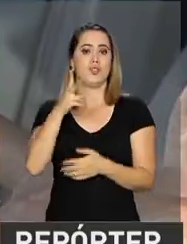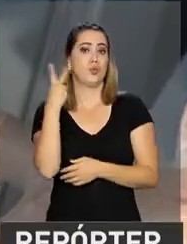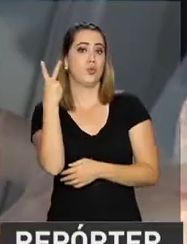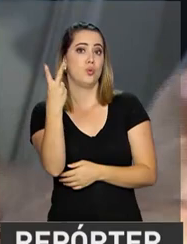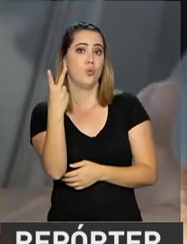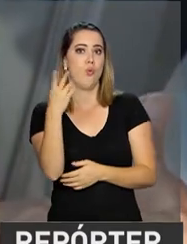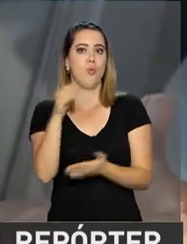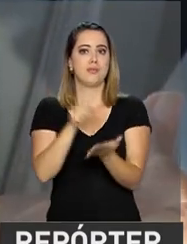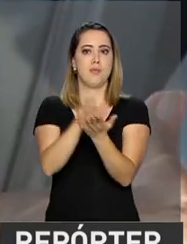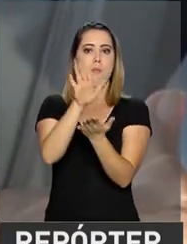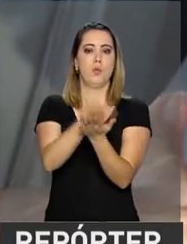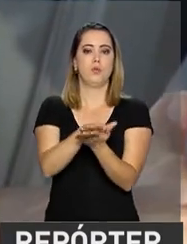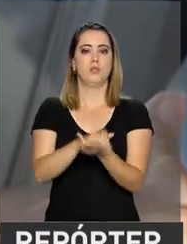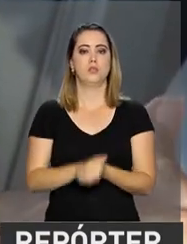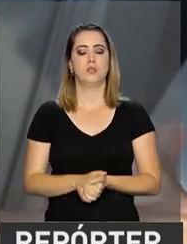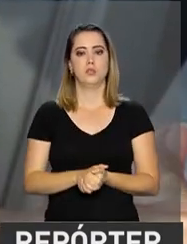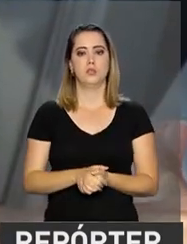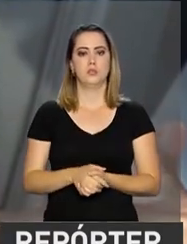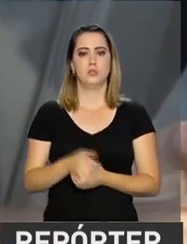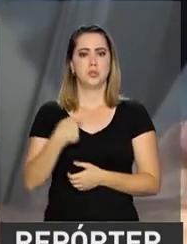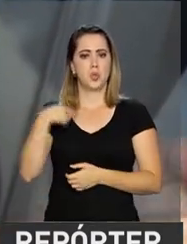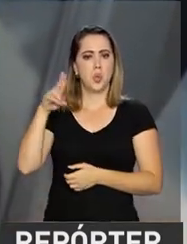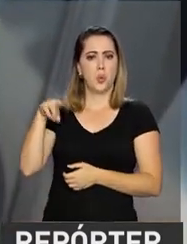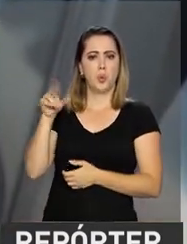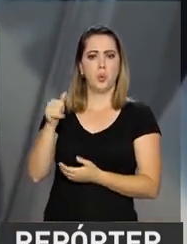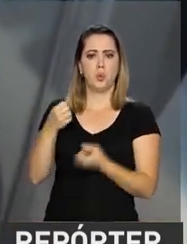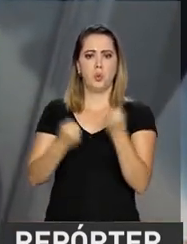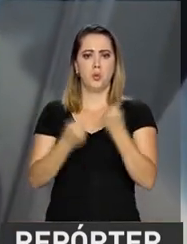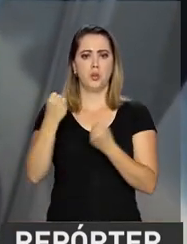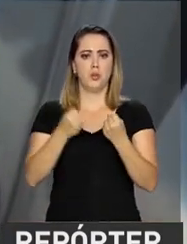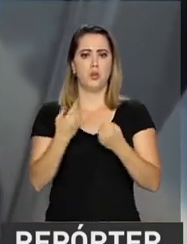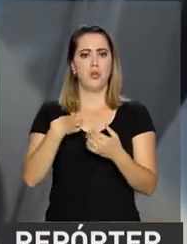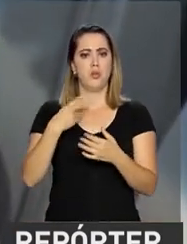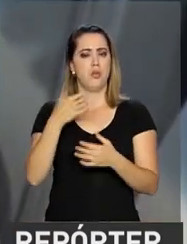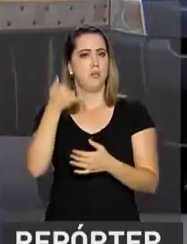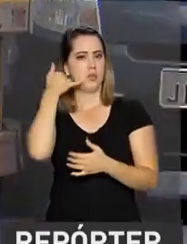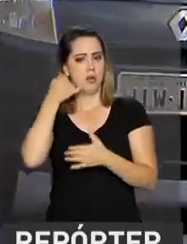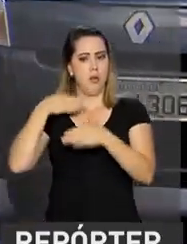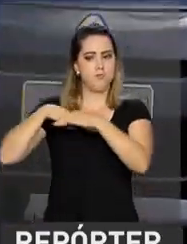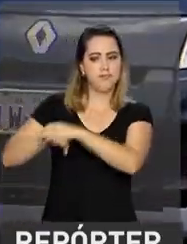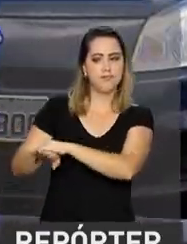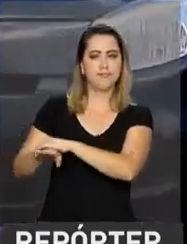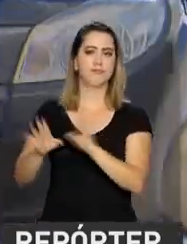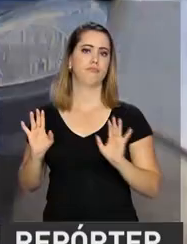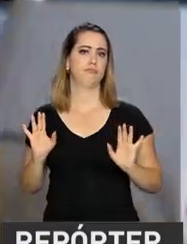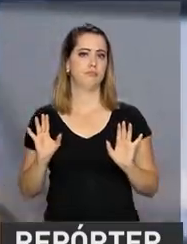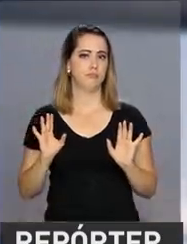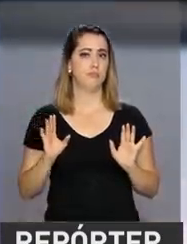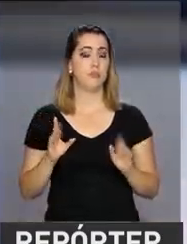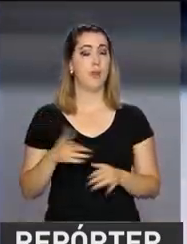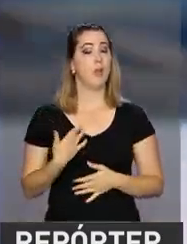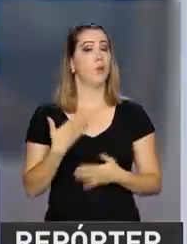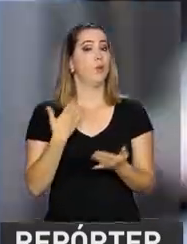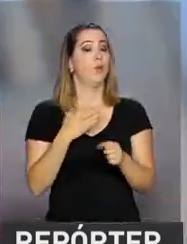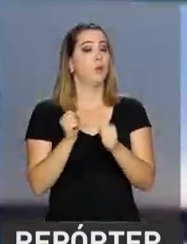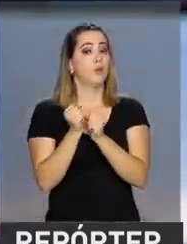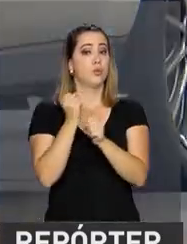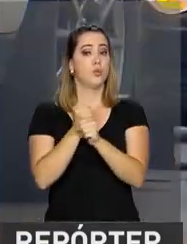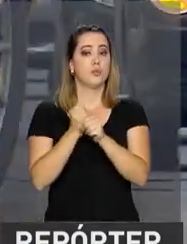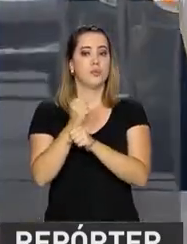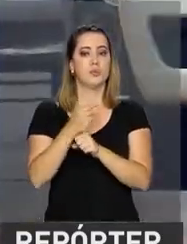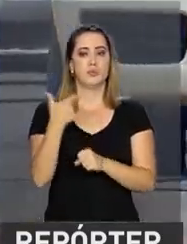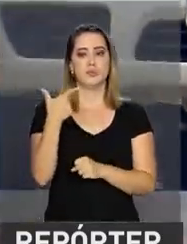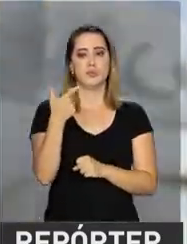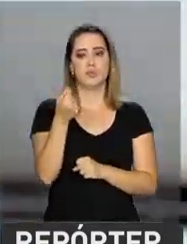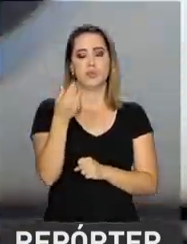duas. No volante? É. Nunca. Nunca, nunca. Está desligado. Entre os anos de 2014 e 2015,